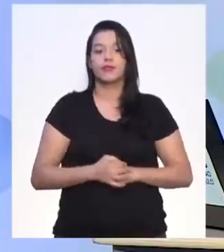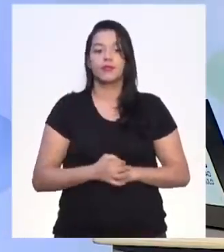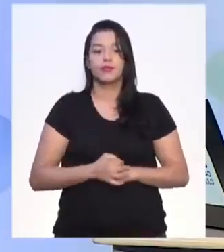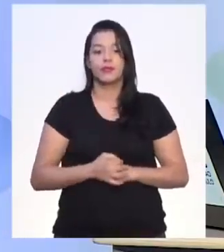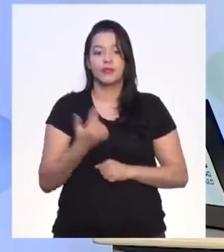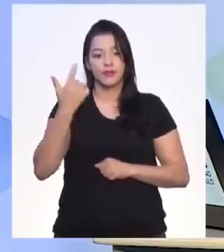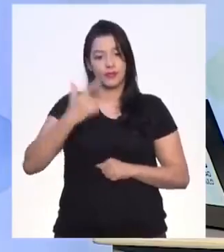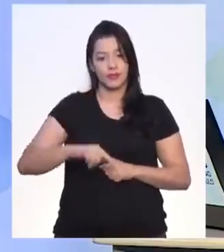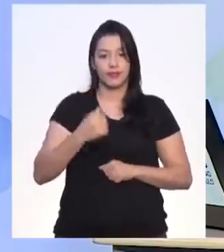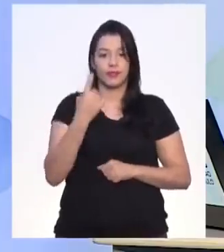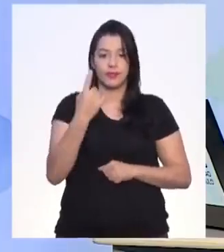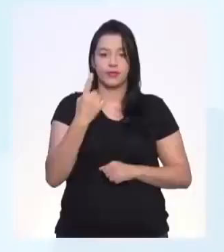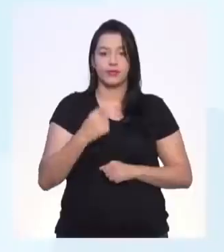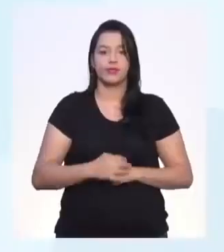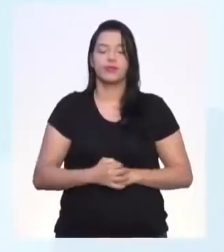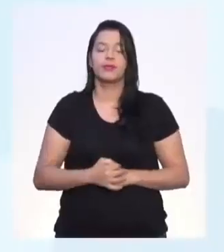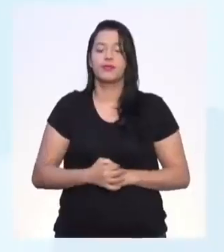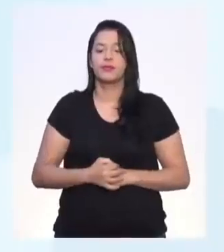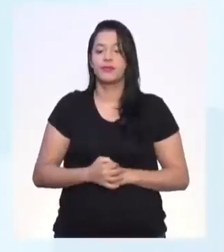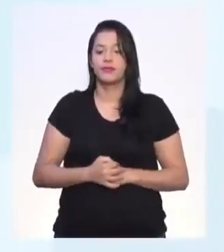Mais um minutinho aí no chat, por favor.